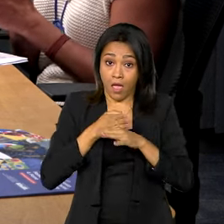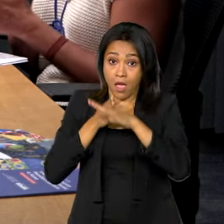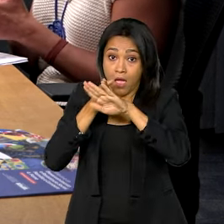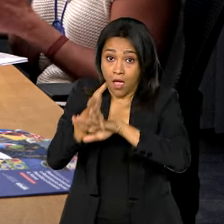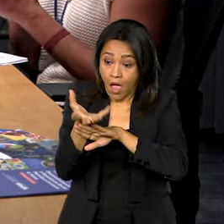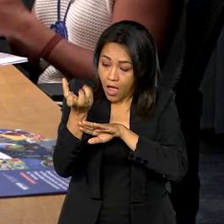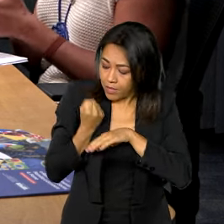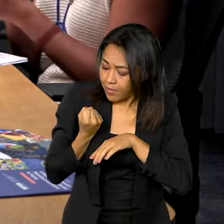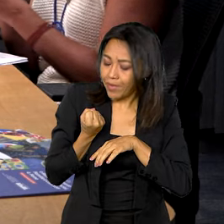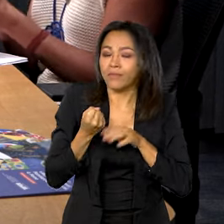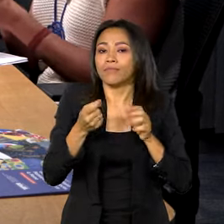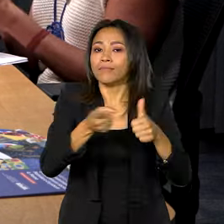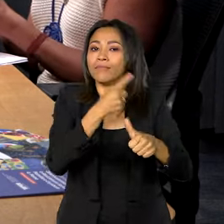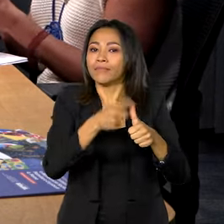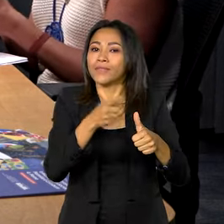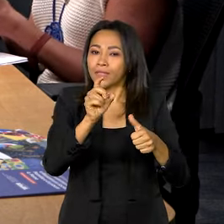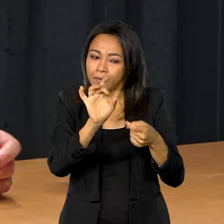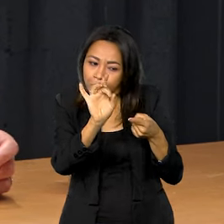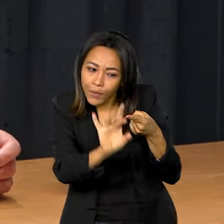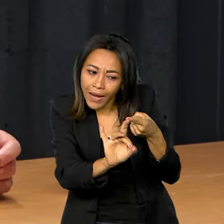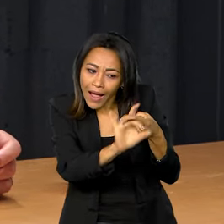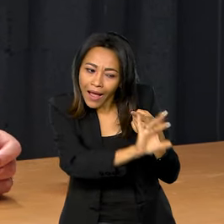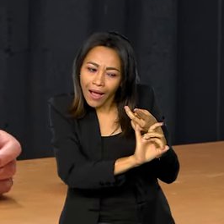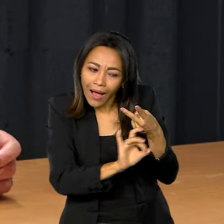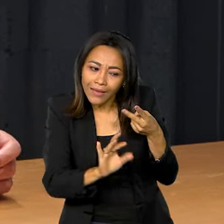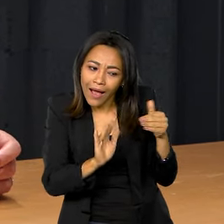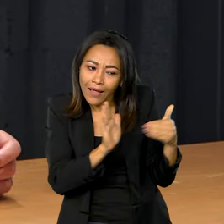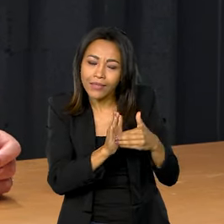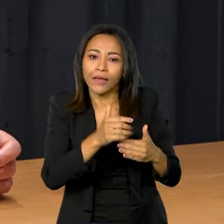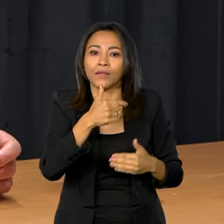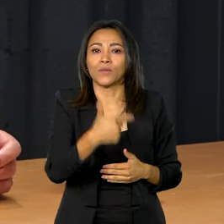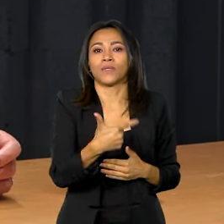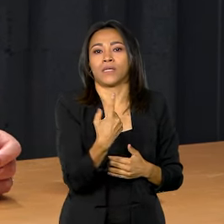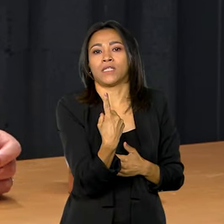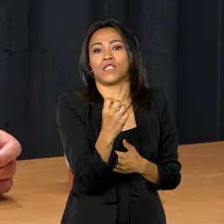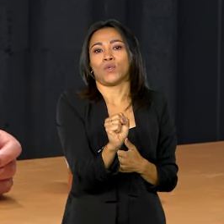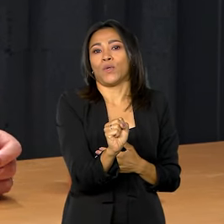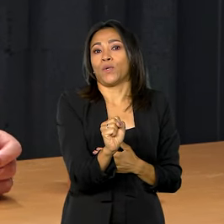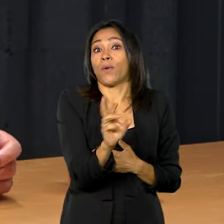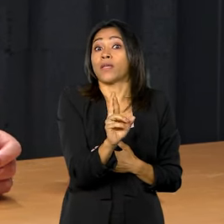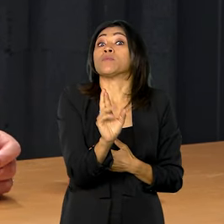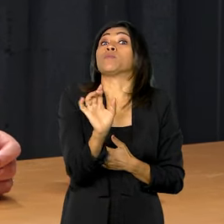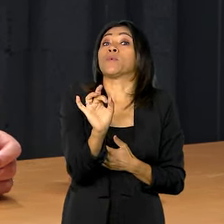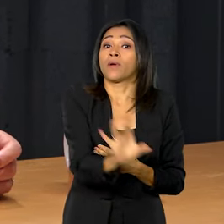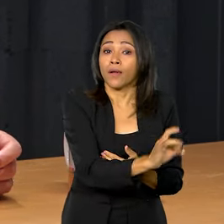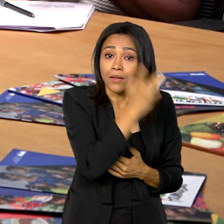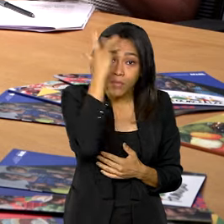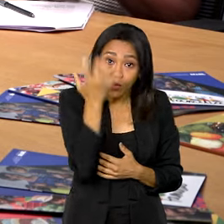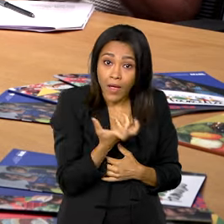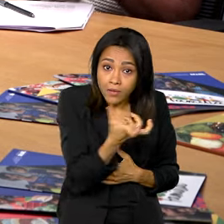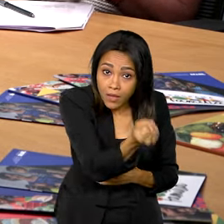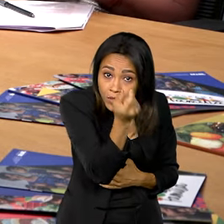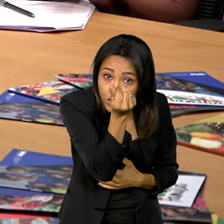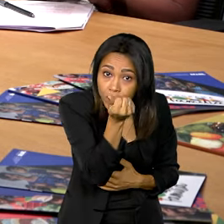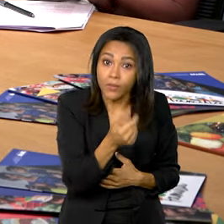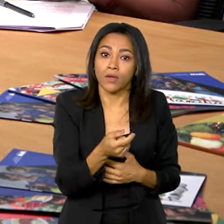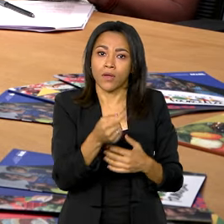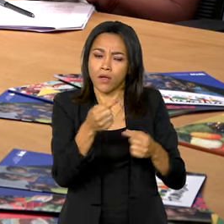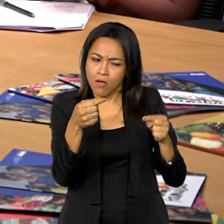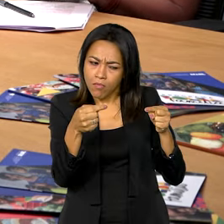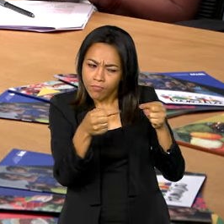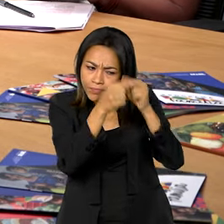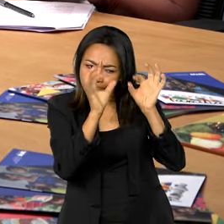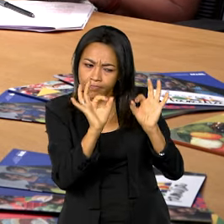entrar precisa ser uma renda per cápita assim como você falou de até R 218 por pessoa se você fez